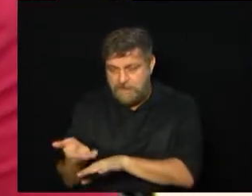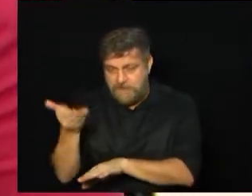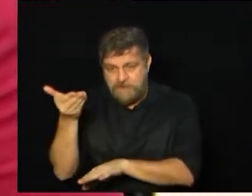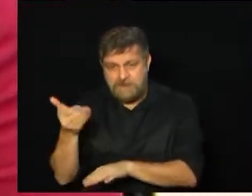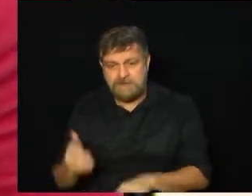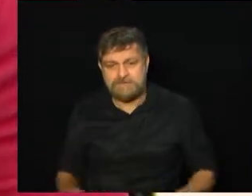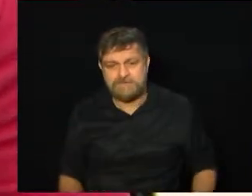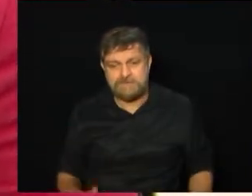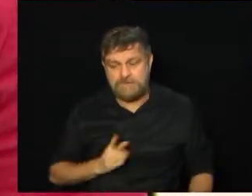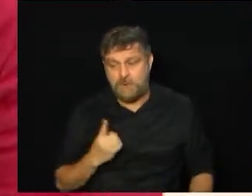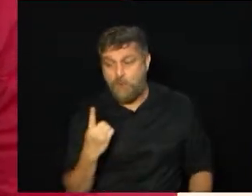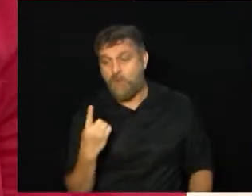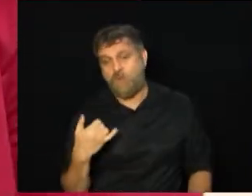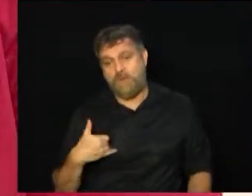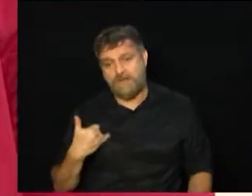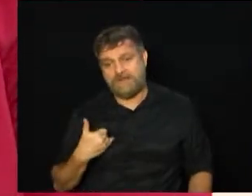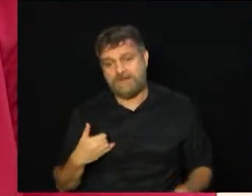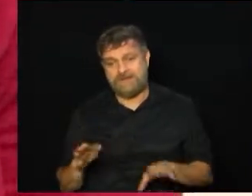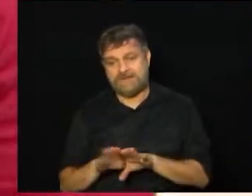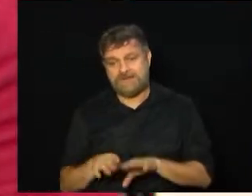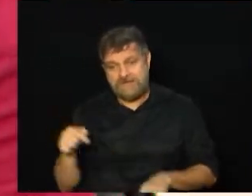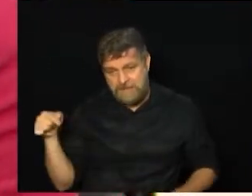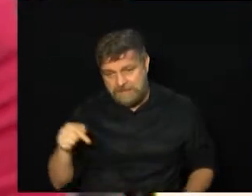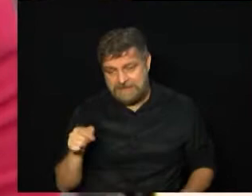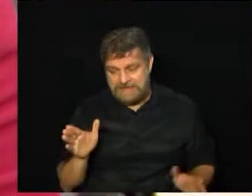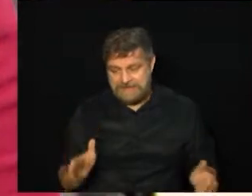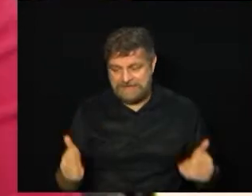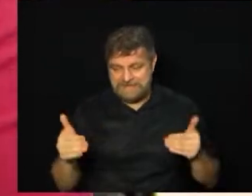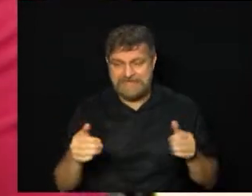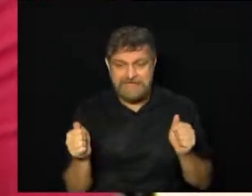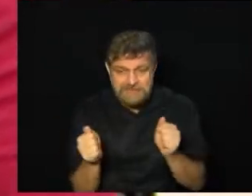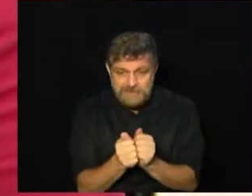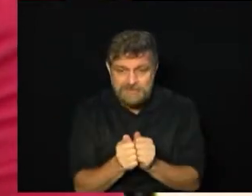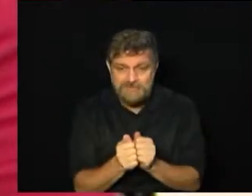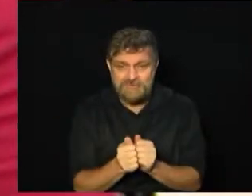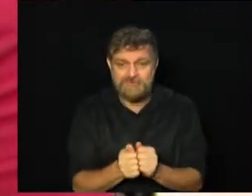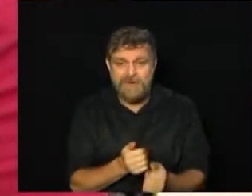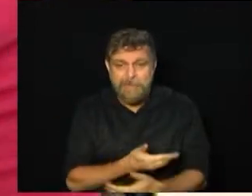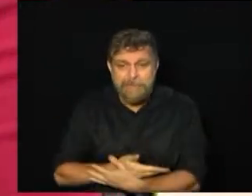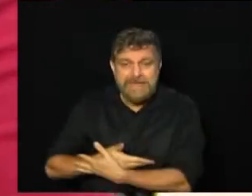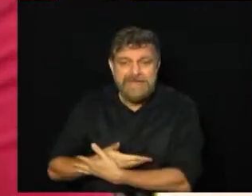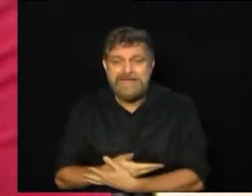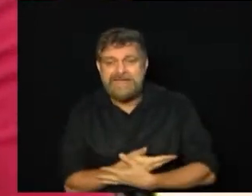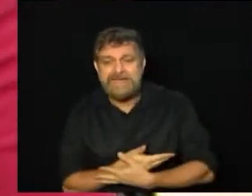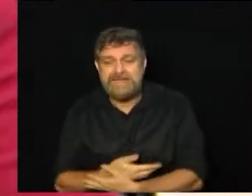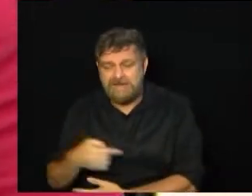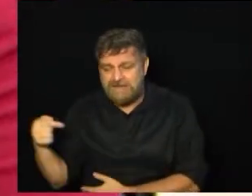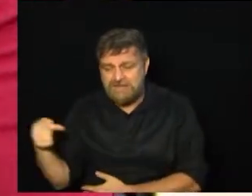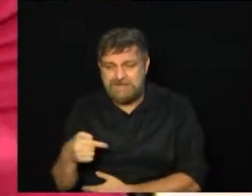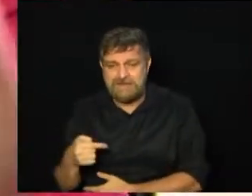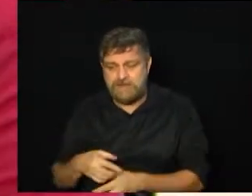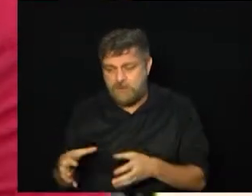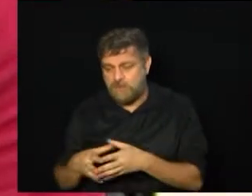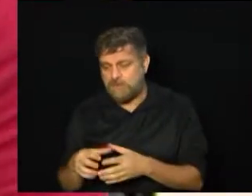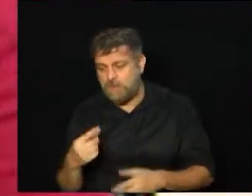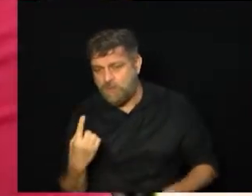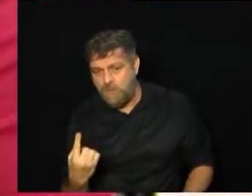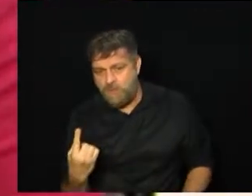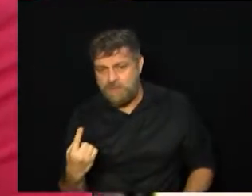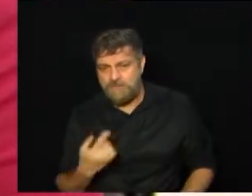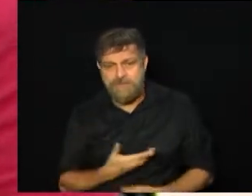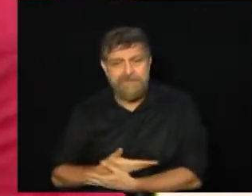ano, ele também está colocando nessas salas crianças menores, que são as crianças de AG1, que é o antigo